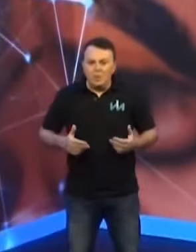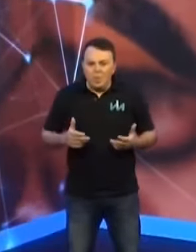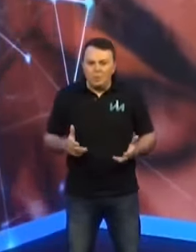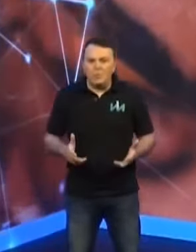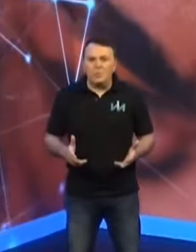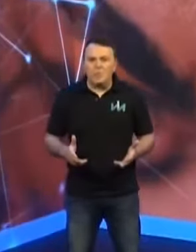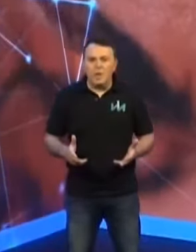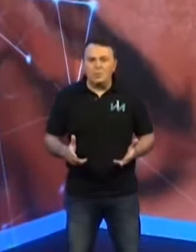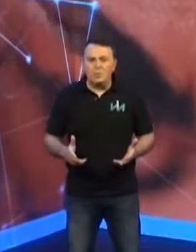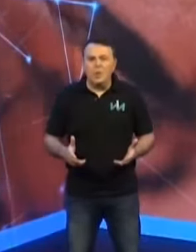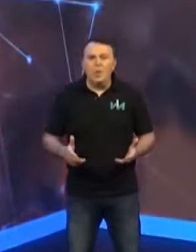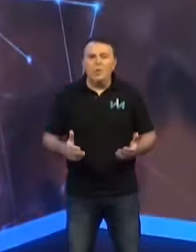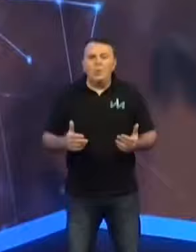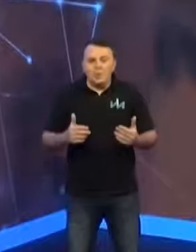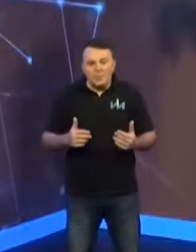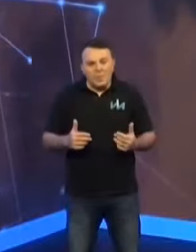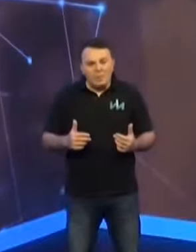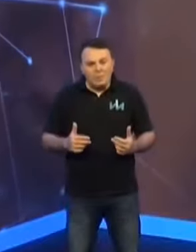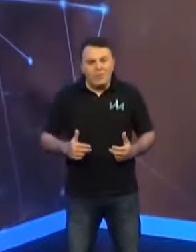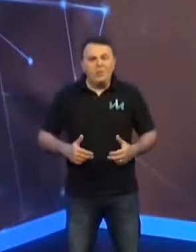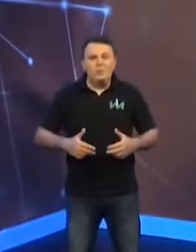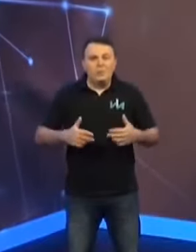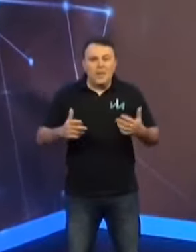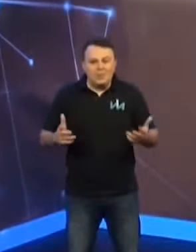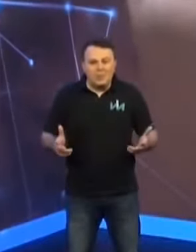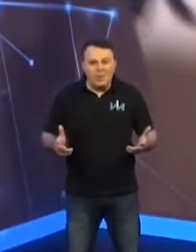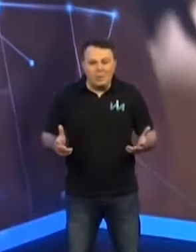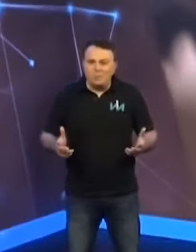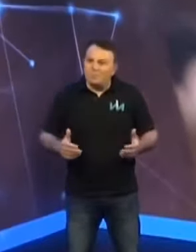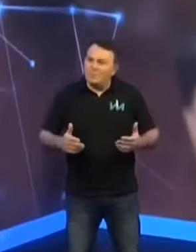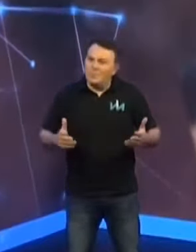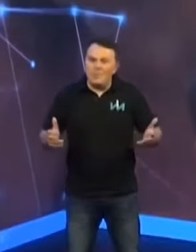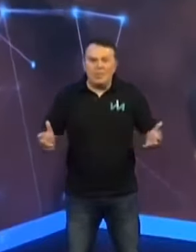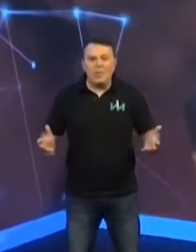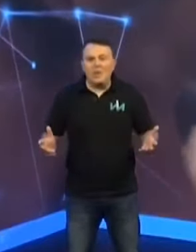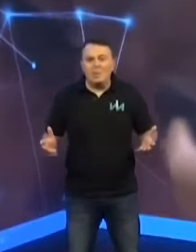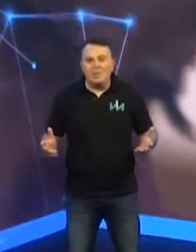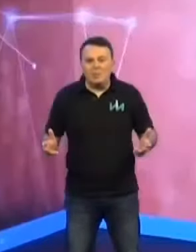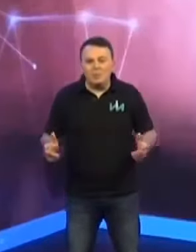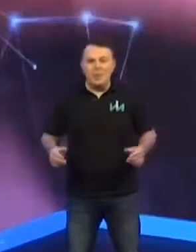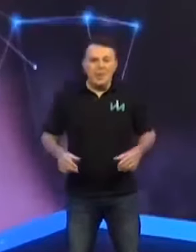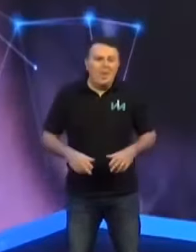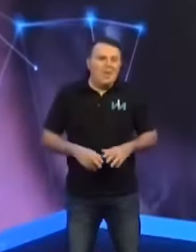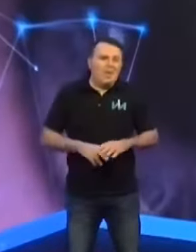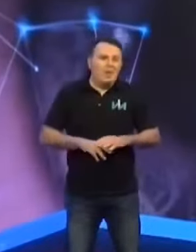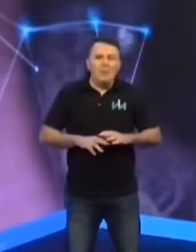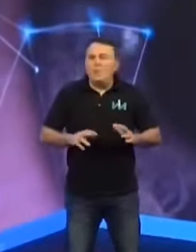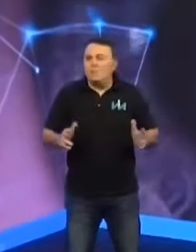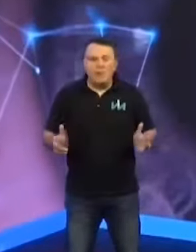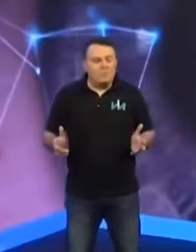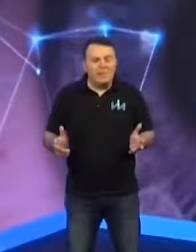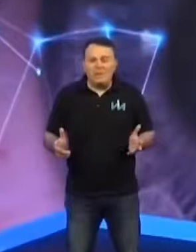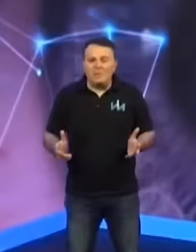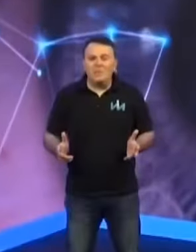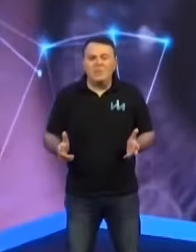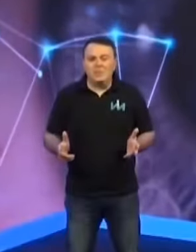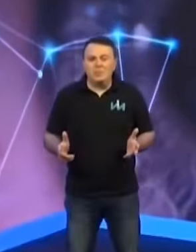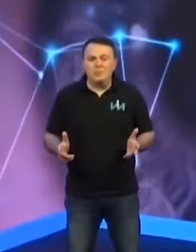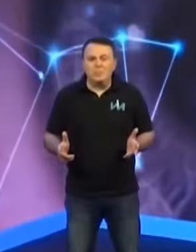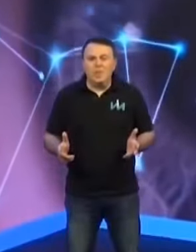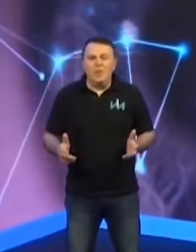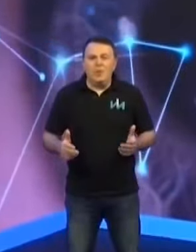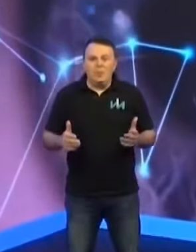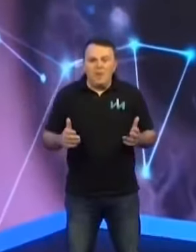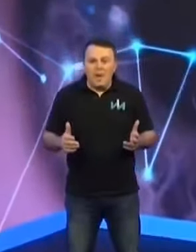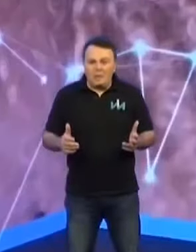e tão bons resultados, nós podemos nos dar ao direito de imaginar caminhos. E não vamos mais parar de fazer